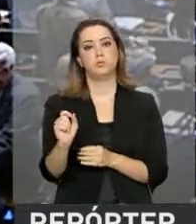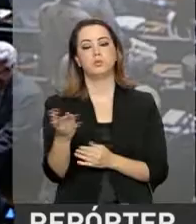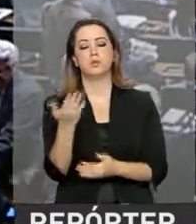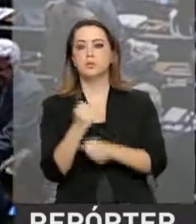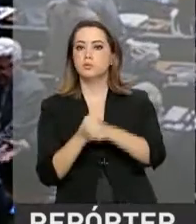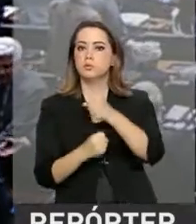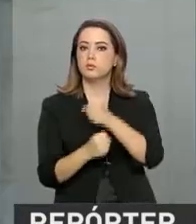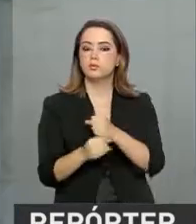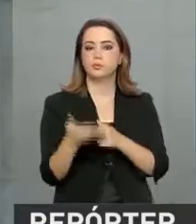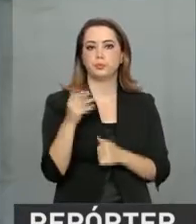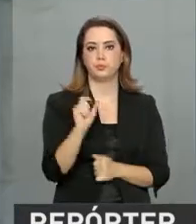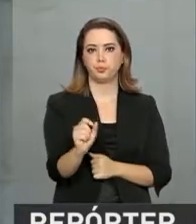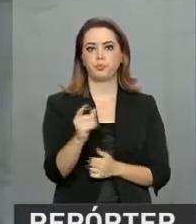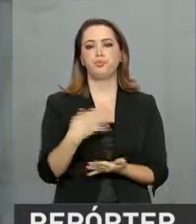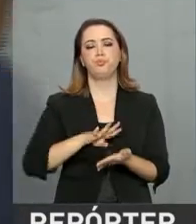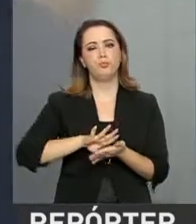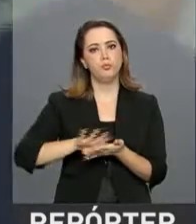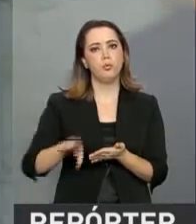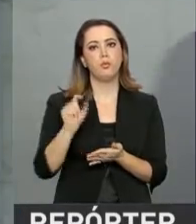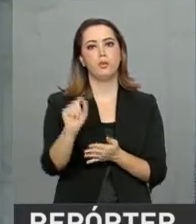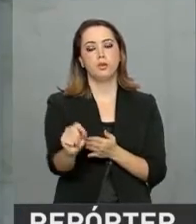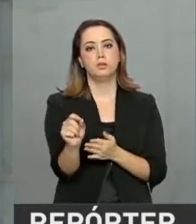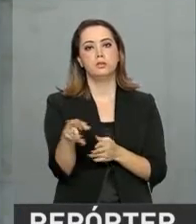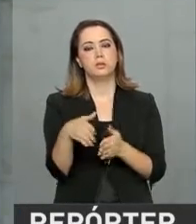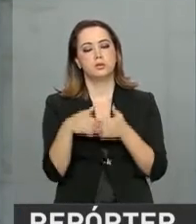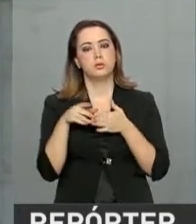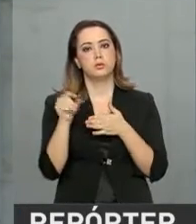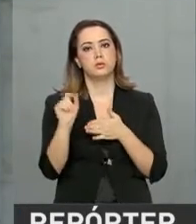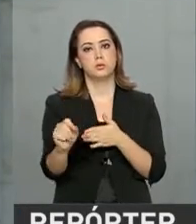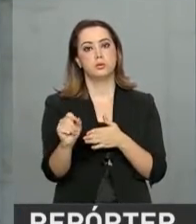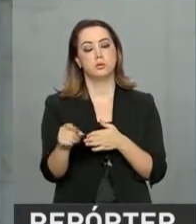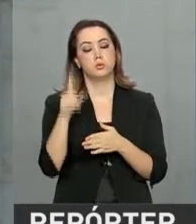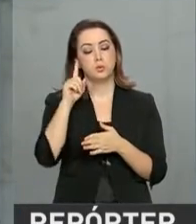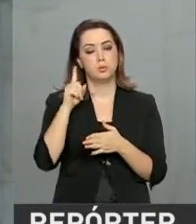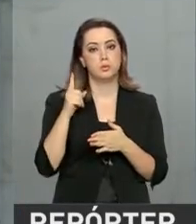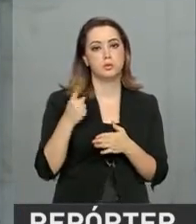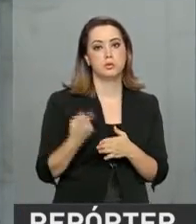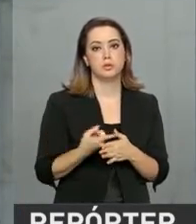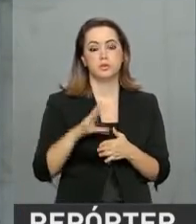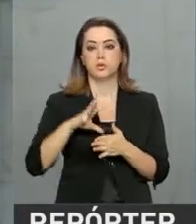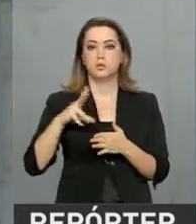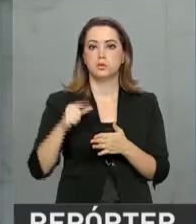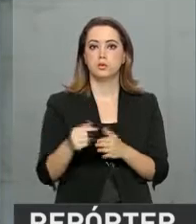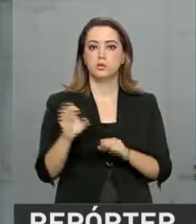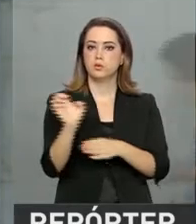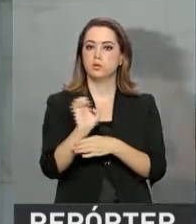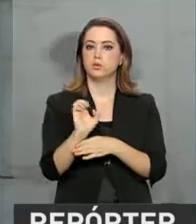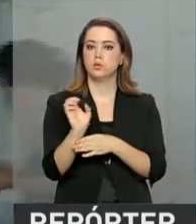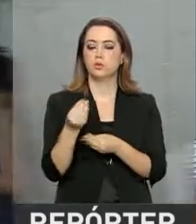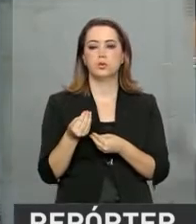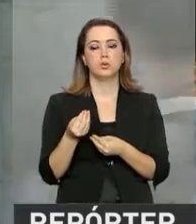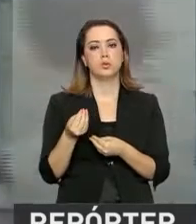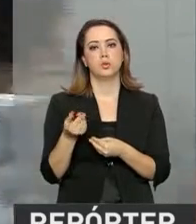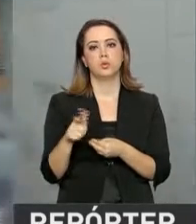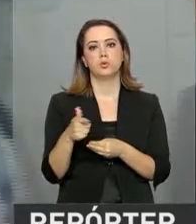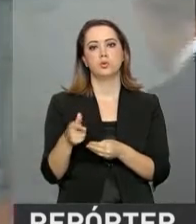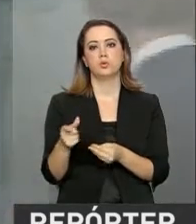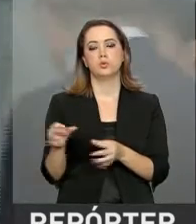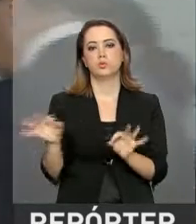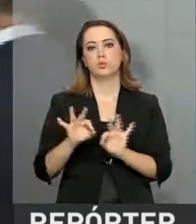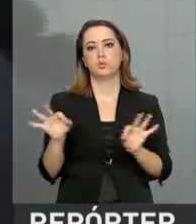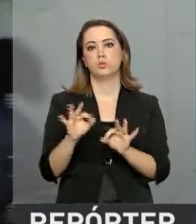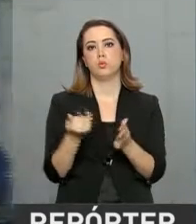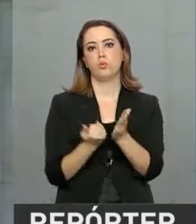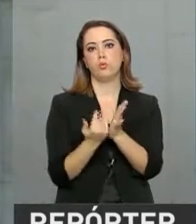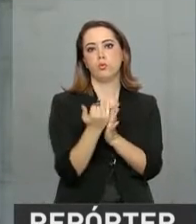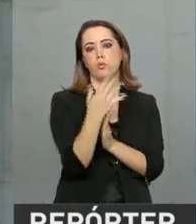inflação foi retirado do texto a exigência que determinava que estados e distrito federal não conceder esse reajuste aos servidores públicos